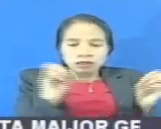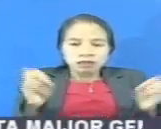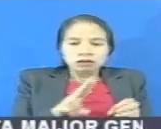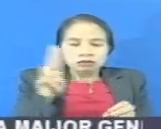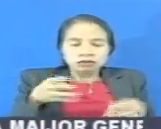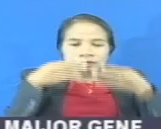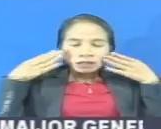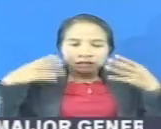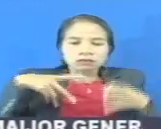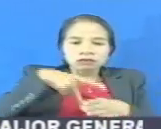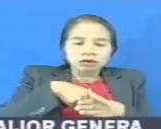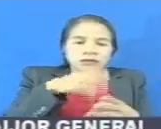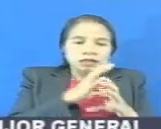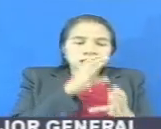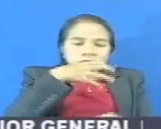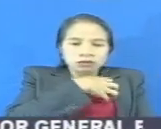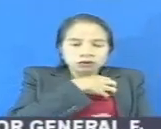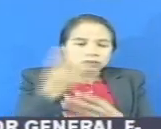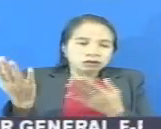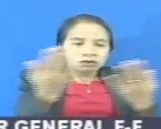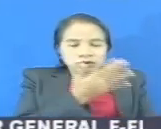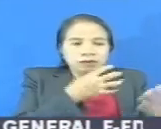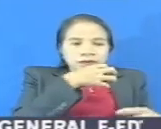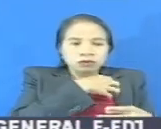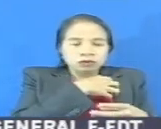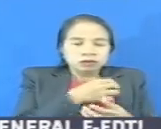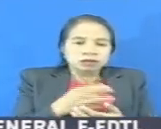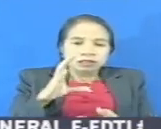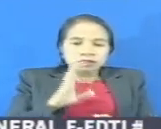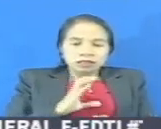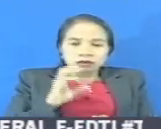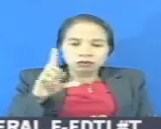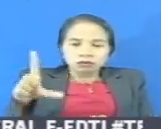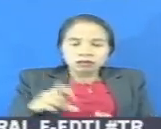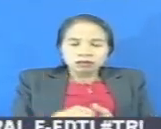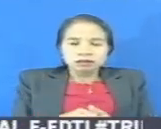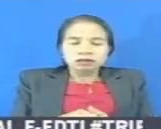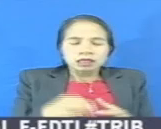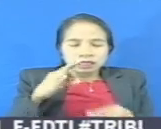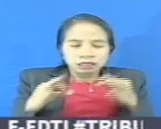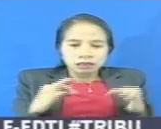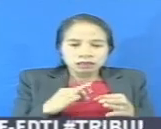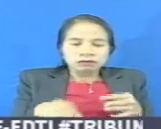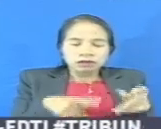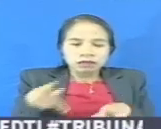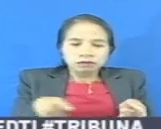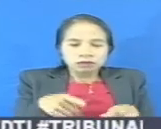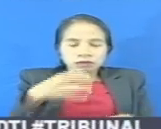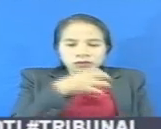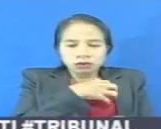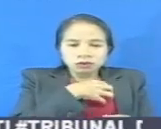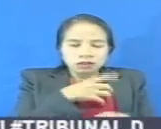tula bakareta polícia loriba quartel geral Penteli kai kolidili. Mas que mosu desentendimento entre comunidade ho